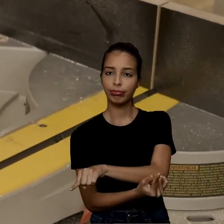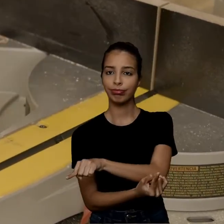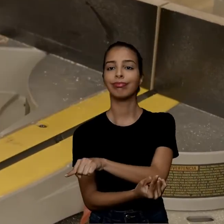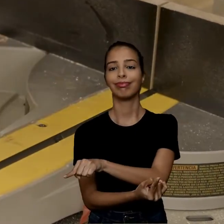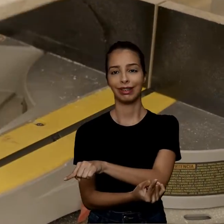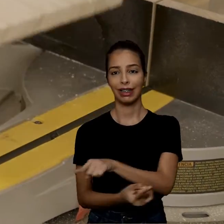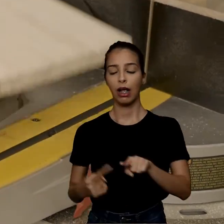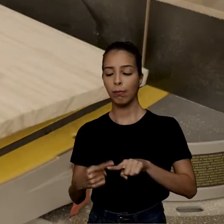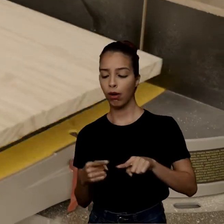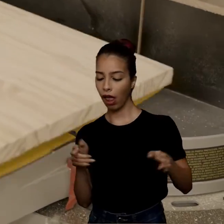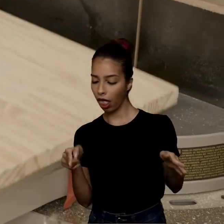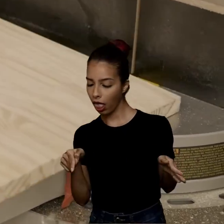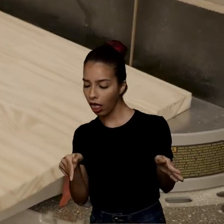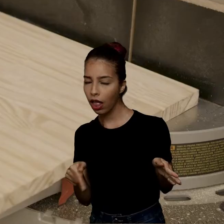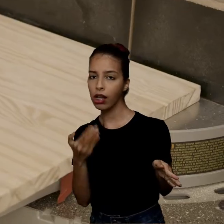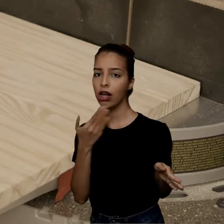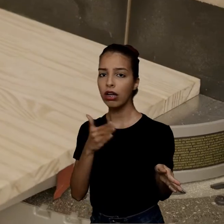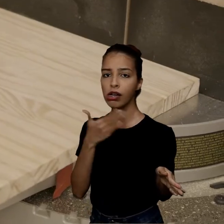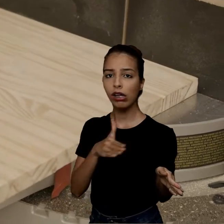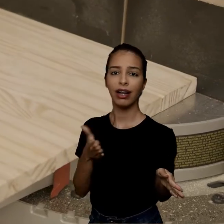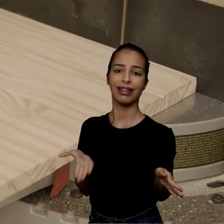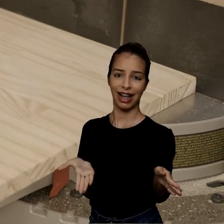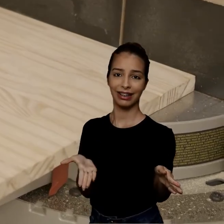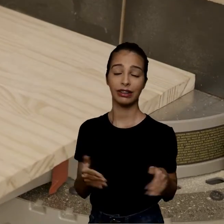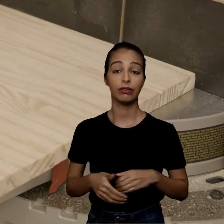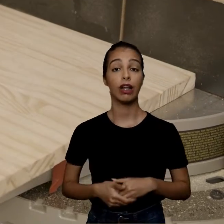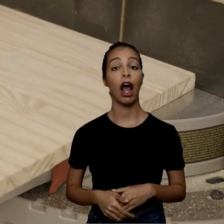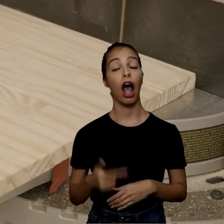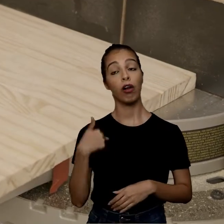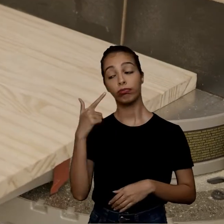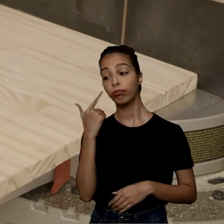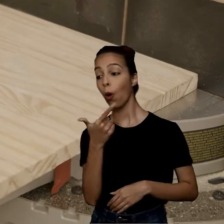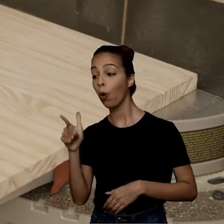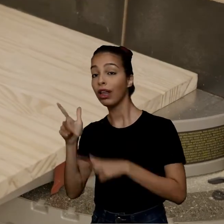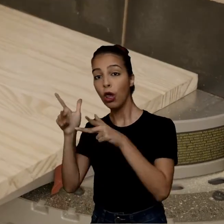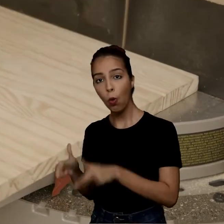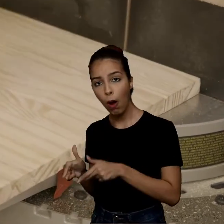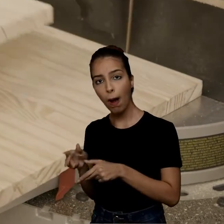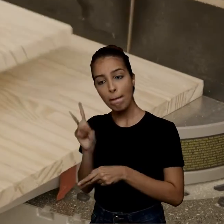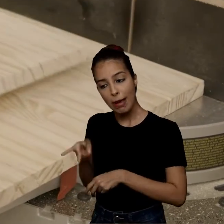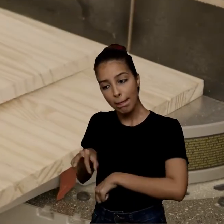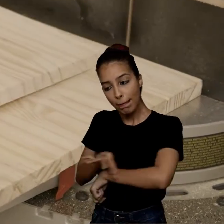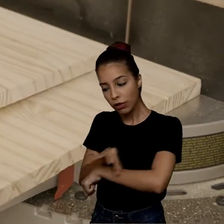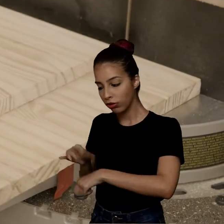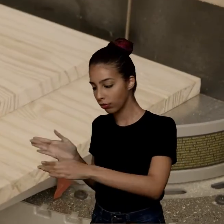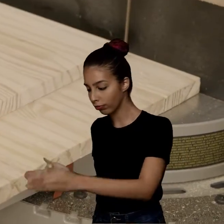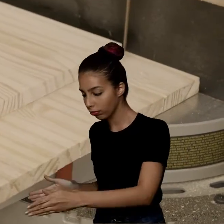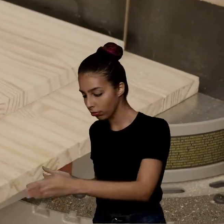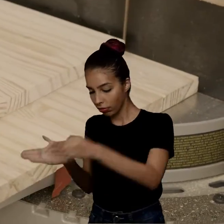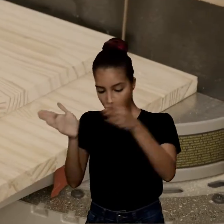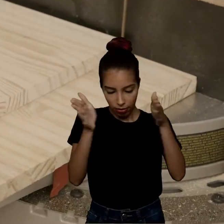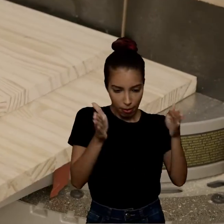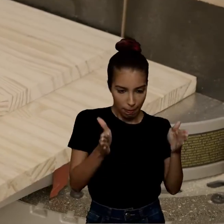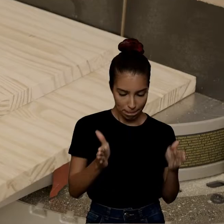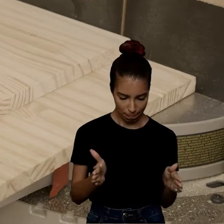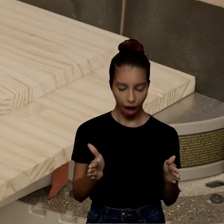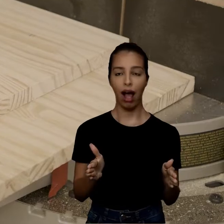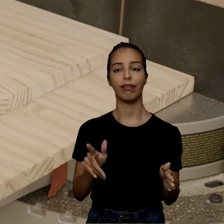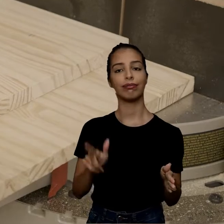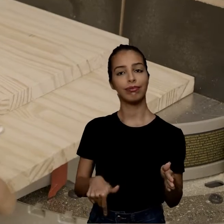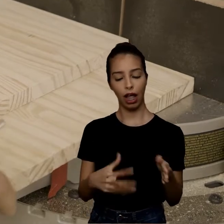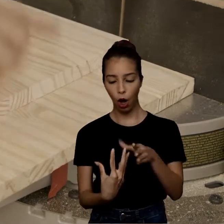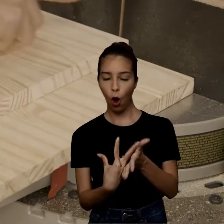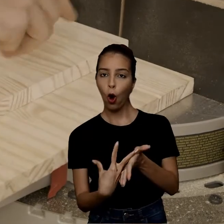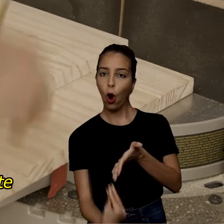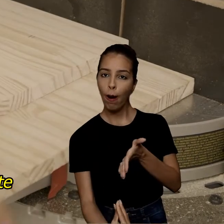peça dessa forma. E vou usar, nesse caso eu tenho uma peça igual, com a mesma medida, uma outra peça como